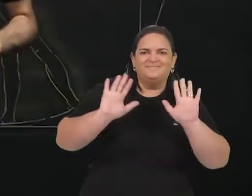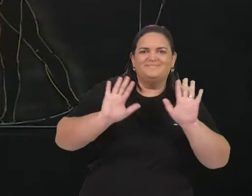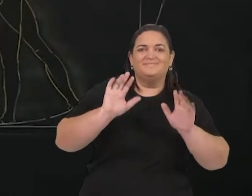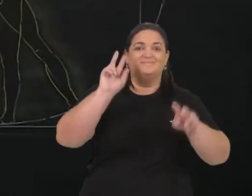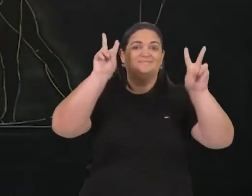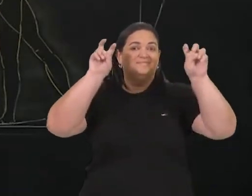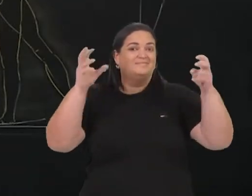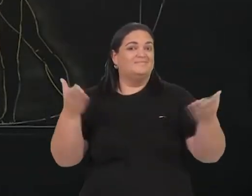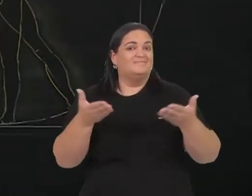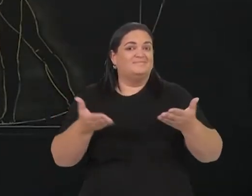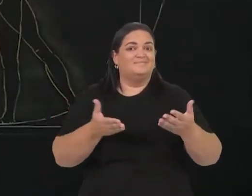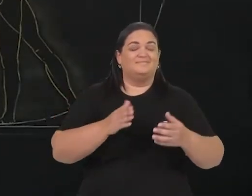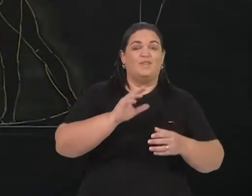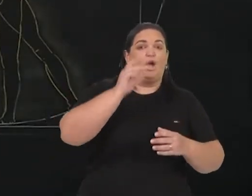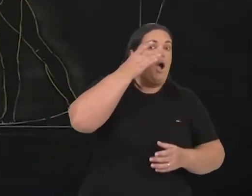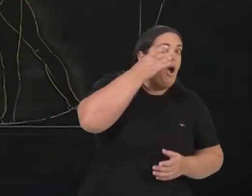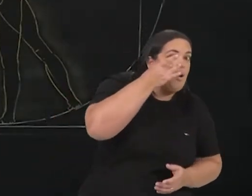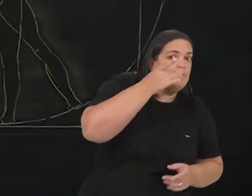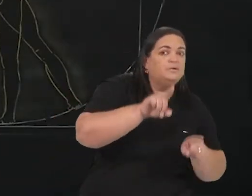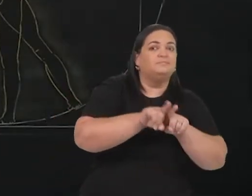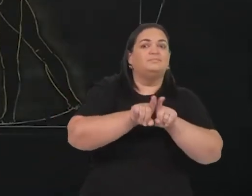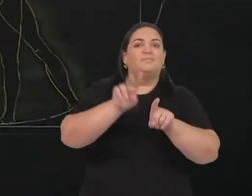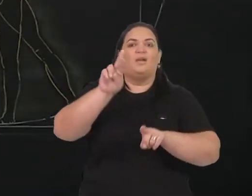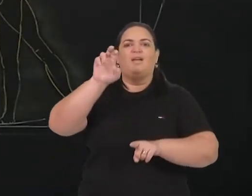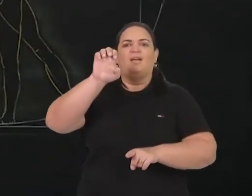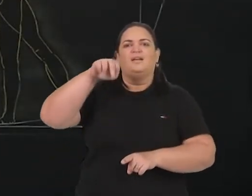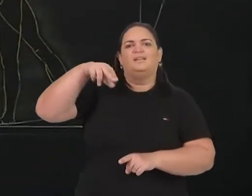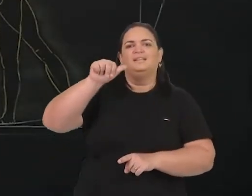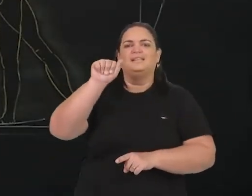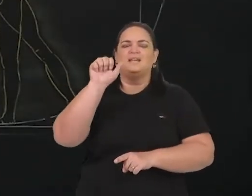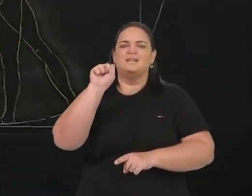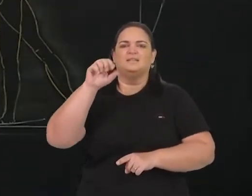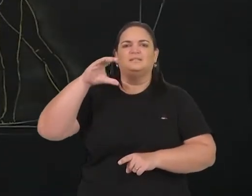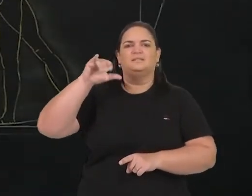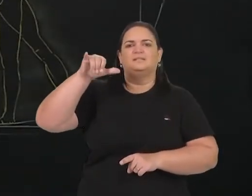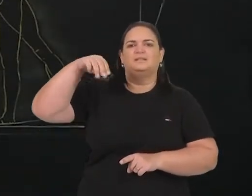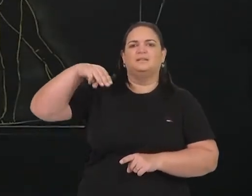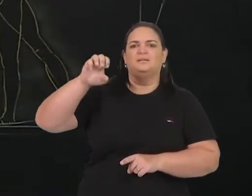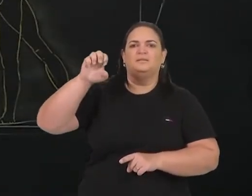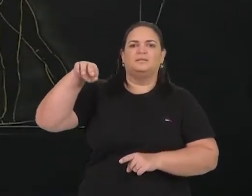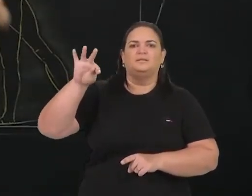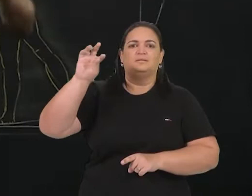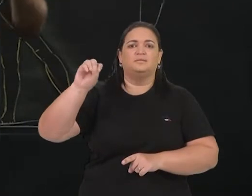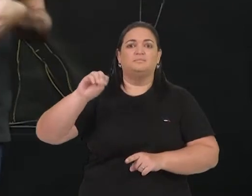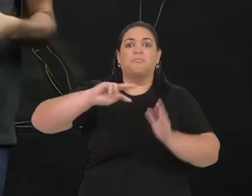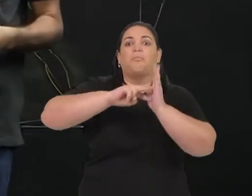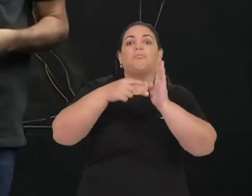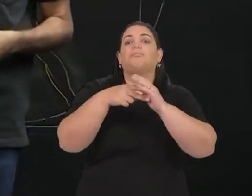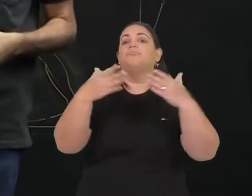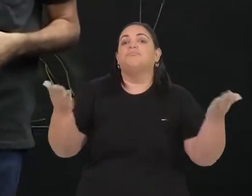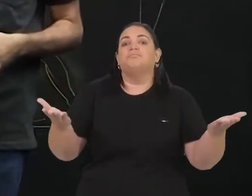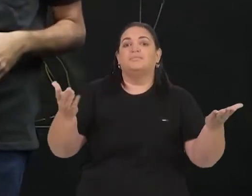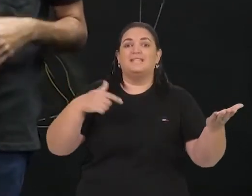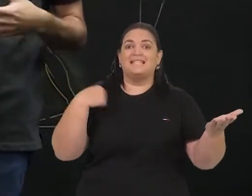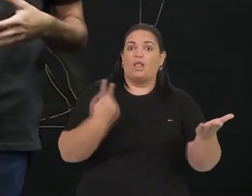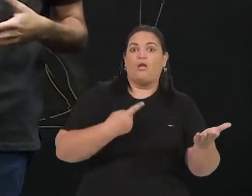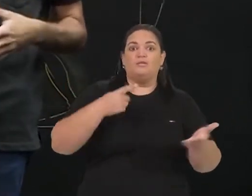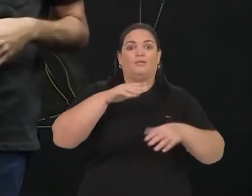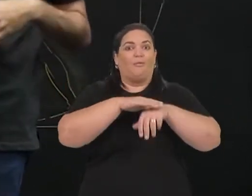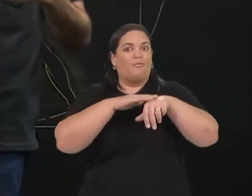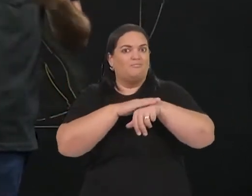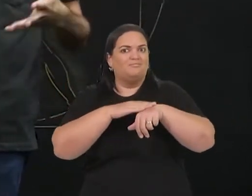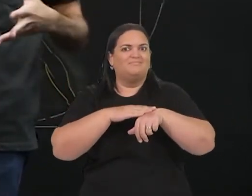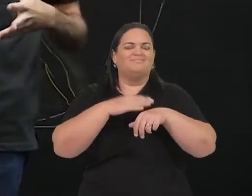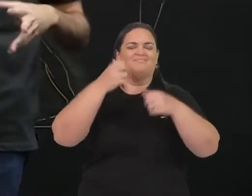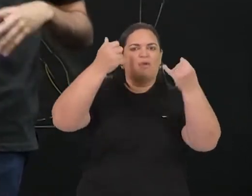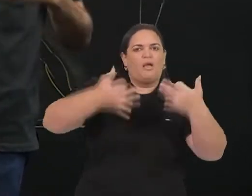Fala pessoal, o tema dessa aula, humanismo, renascimento e seus significados. A gente vai falar de uma grande transformação